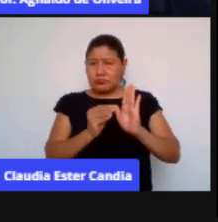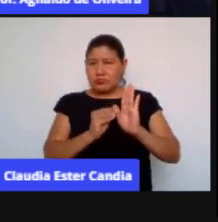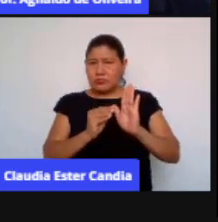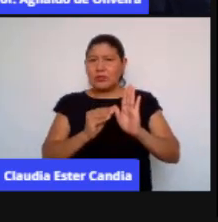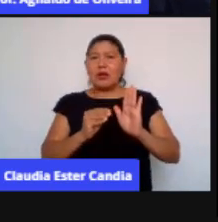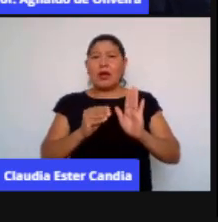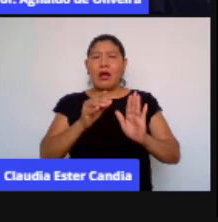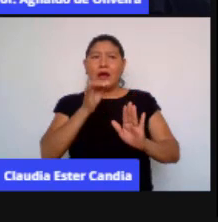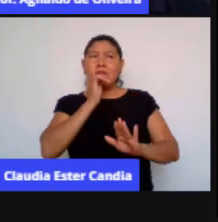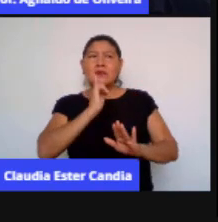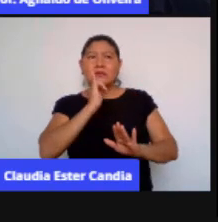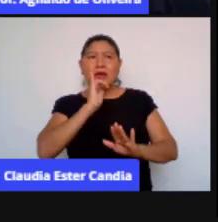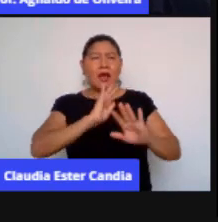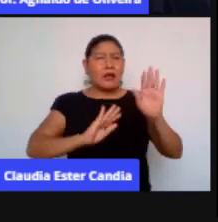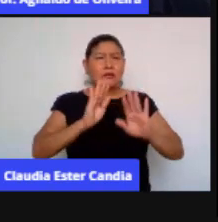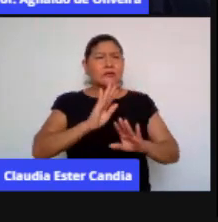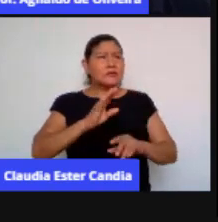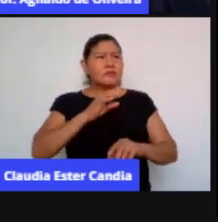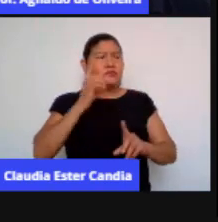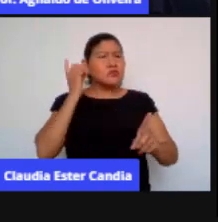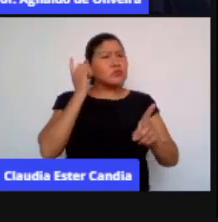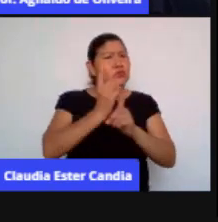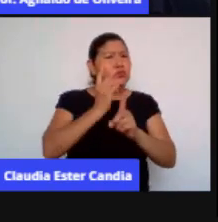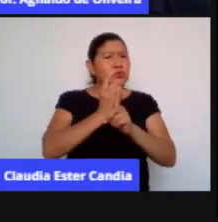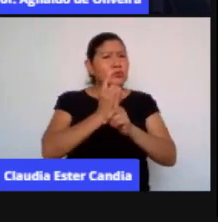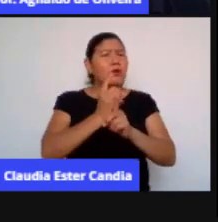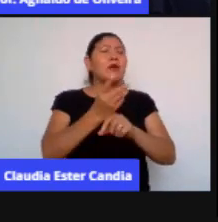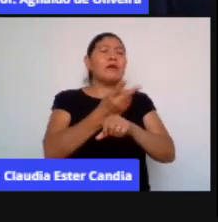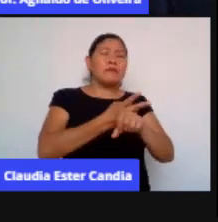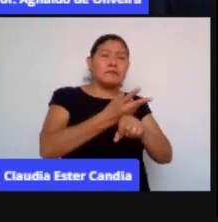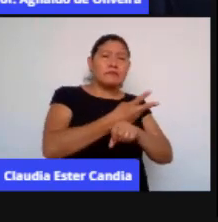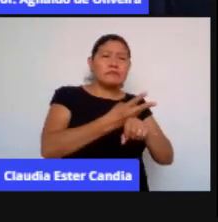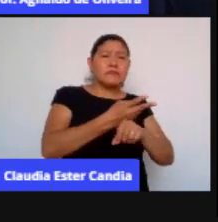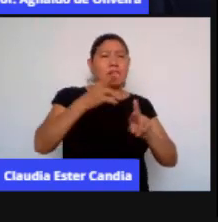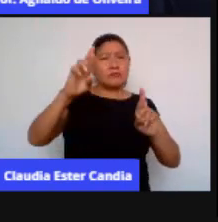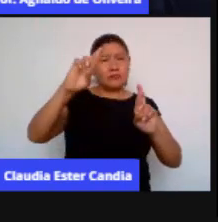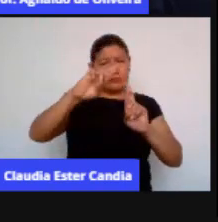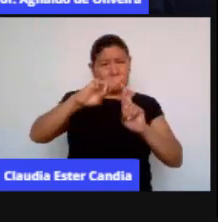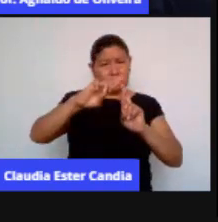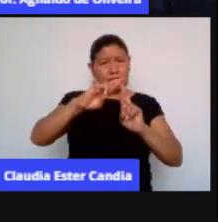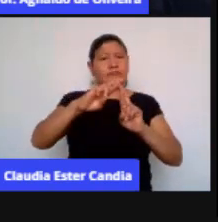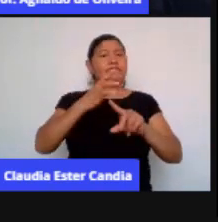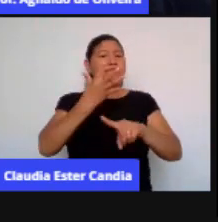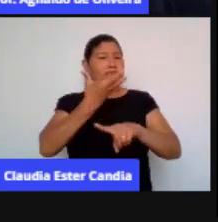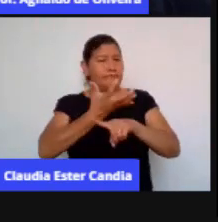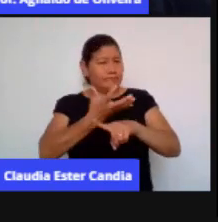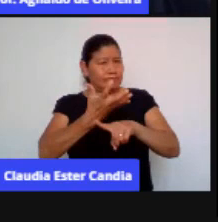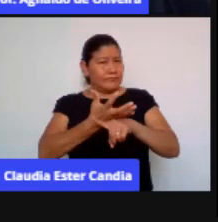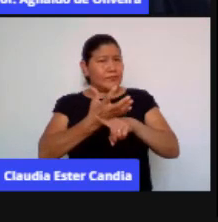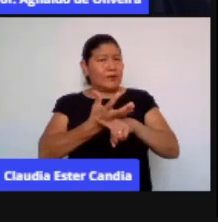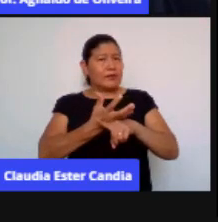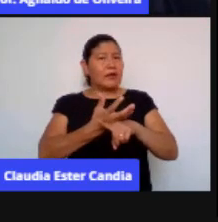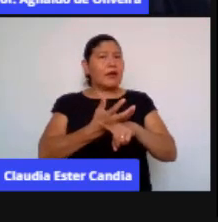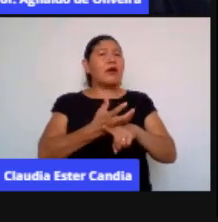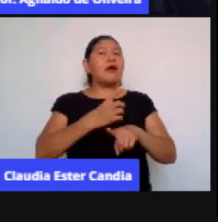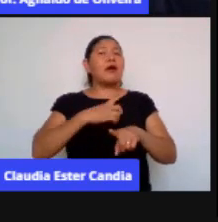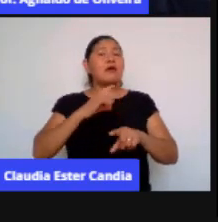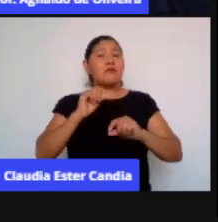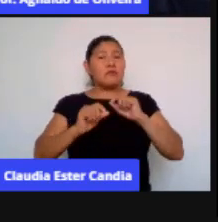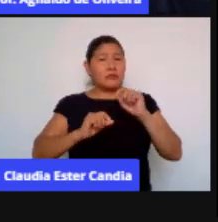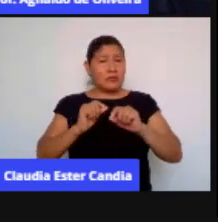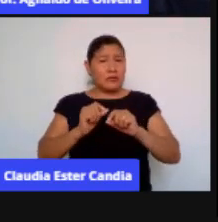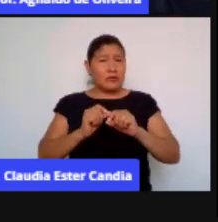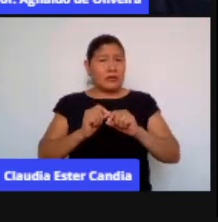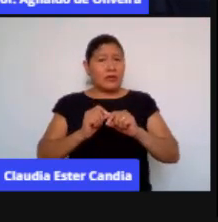encontrar essas recomendações lá no referencial curricular de matemática, tá? O referencial curricular circunstancial, eu já disse para vocês, né,